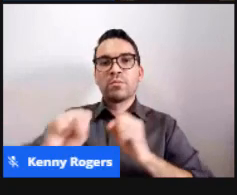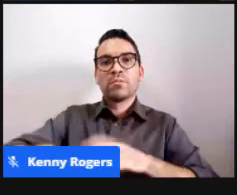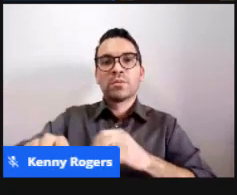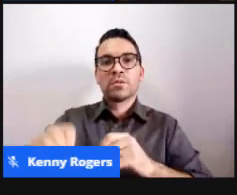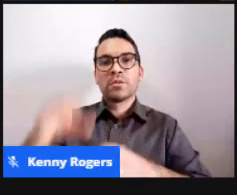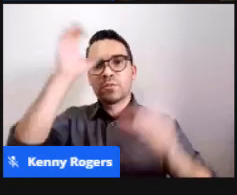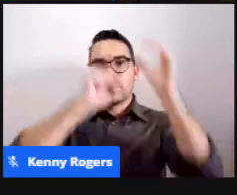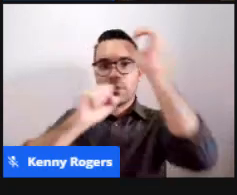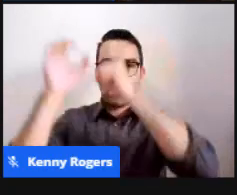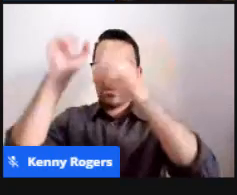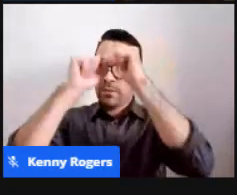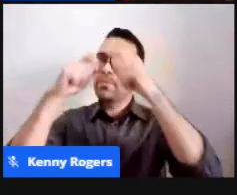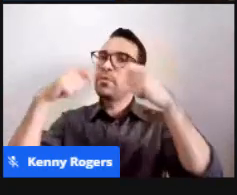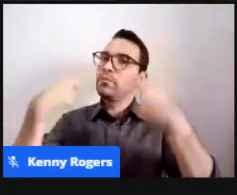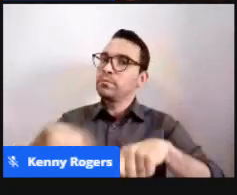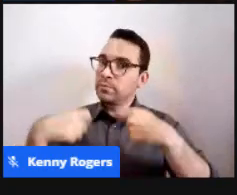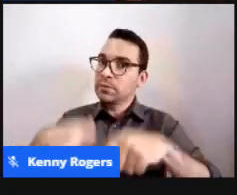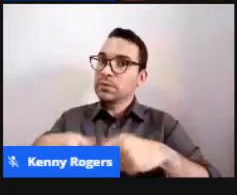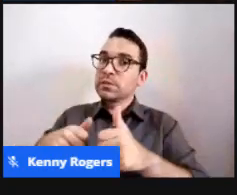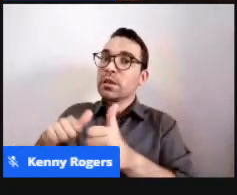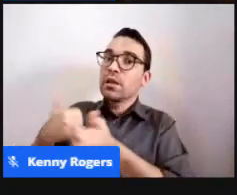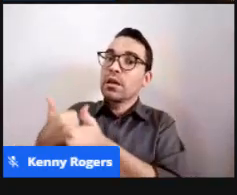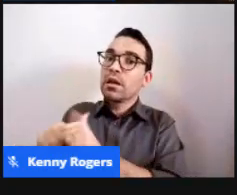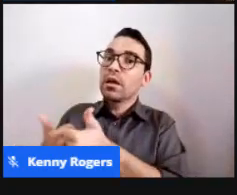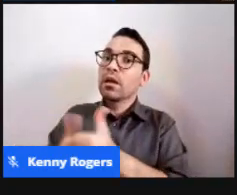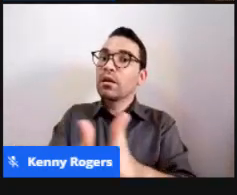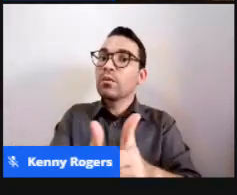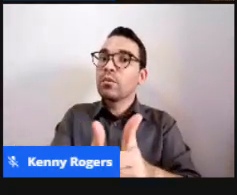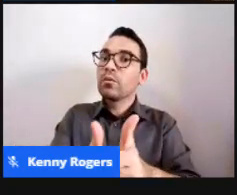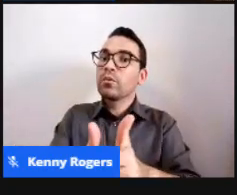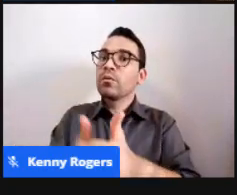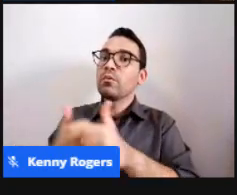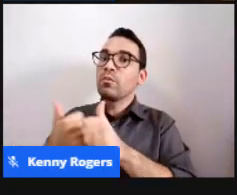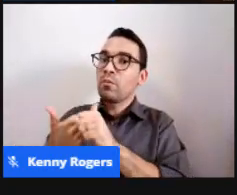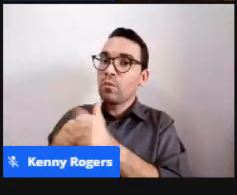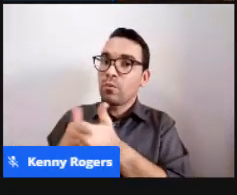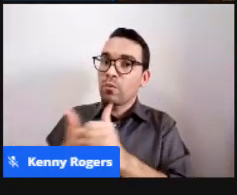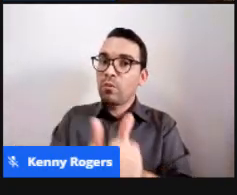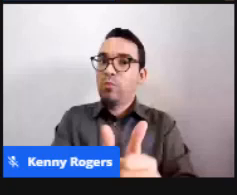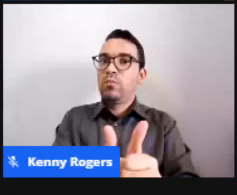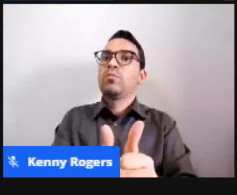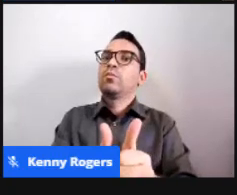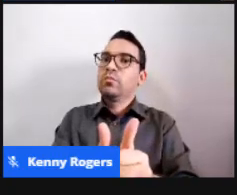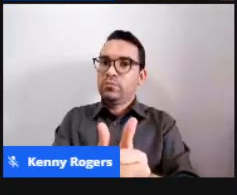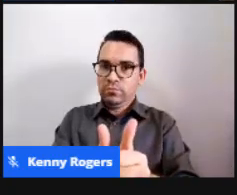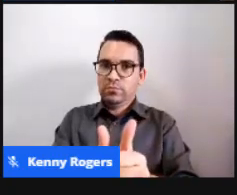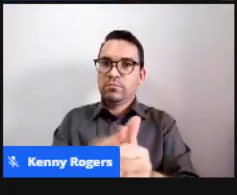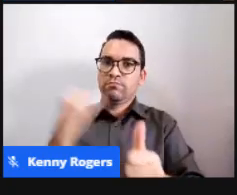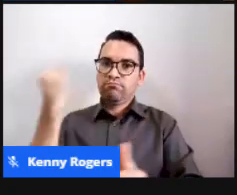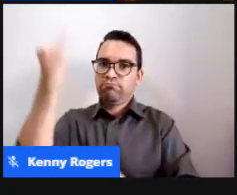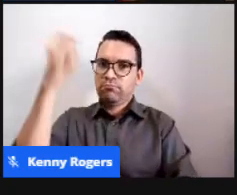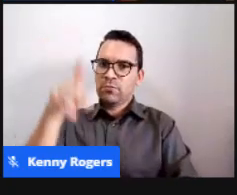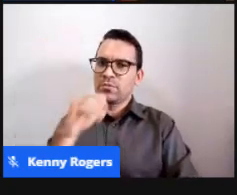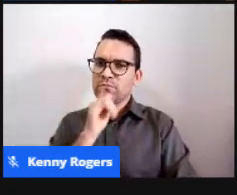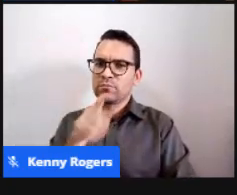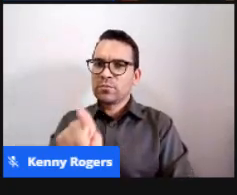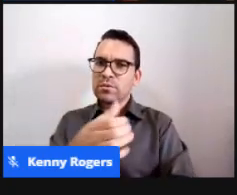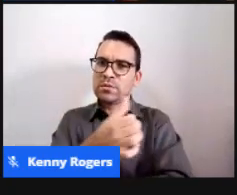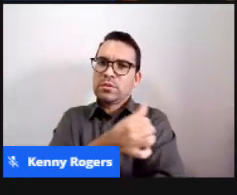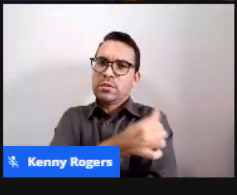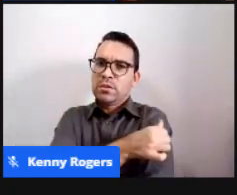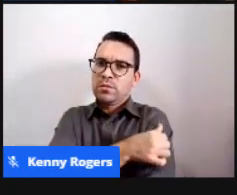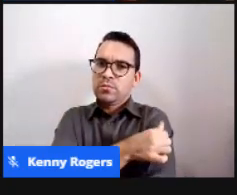gente precisa acompanhar. Se alguém pergunta assim, então, você está com o 6º ano A, beleza, quantos alunos